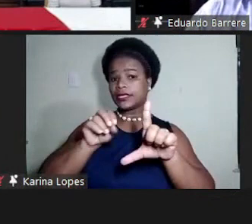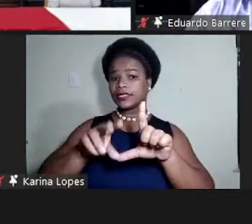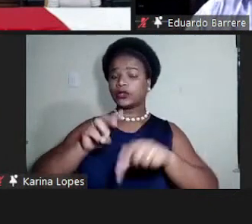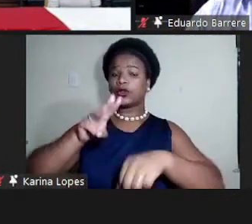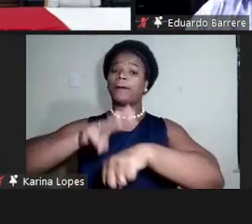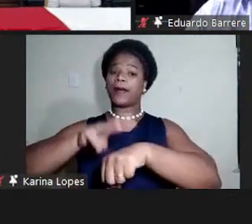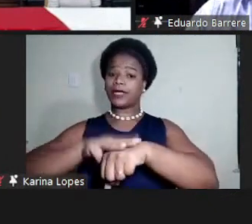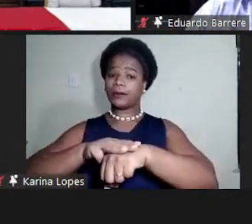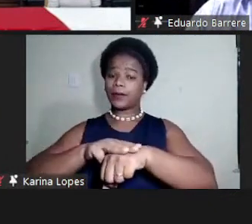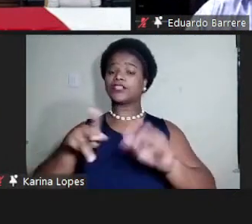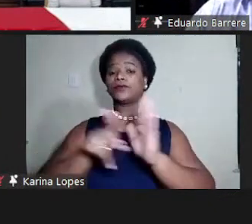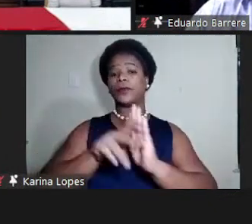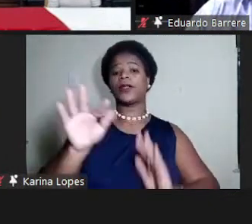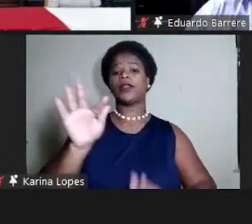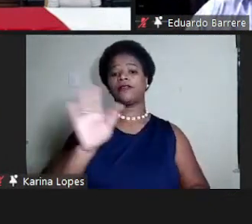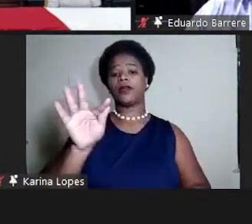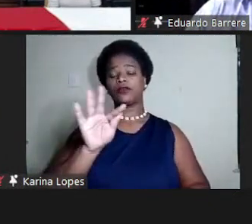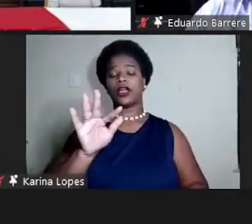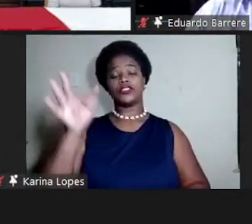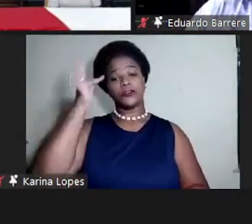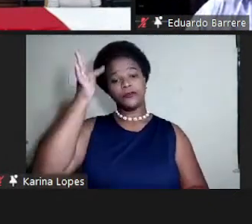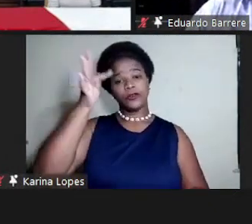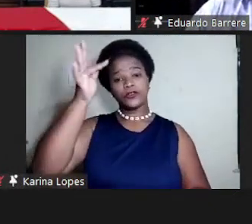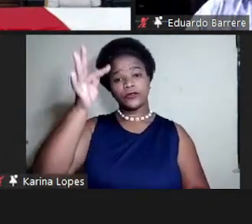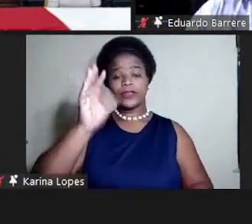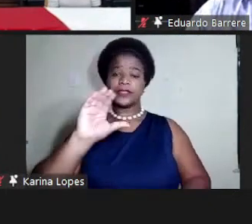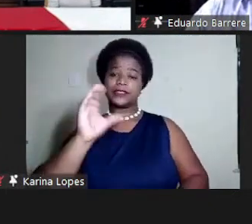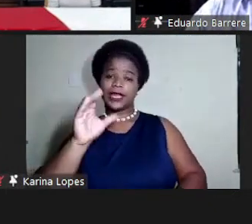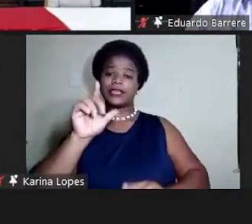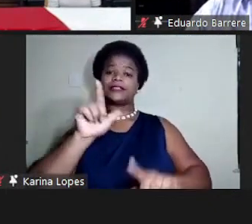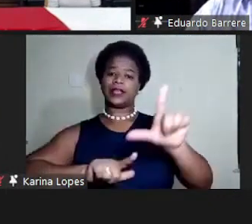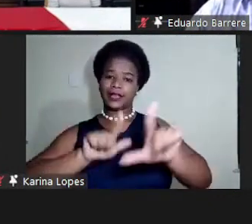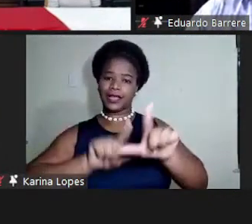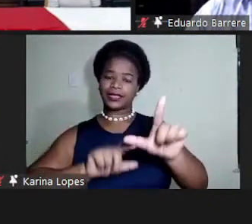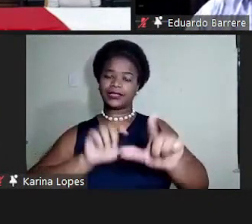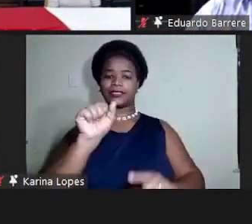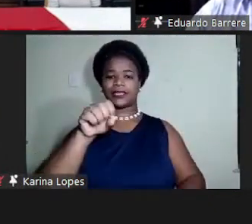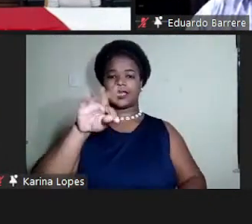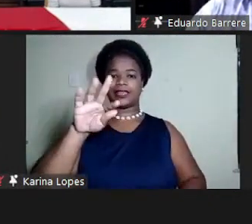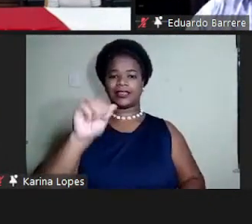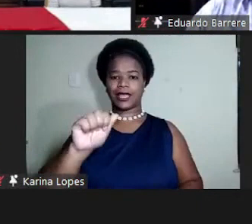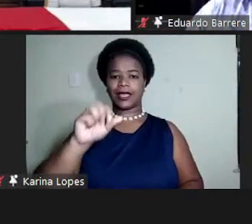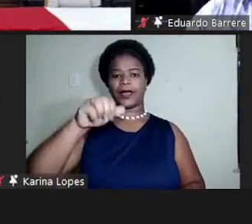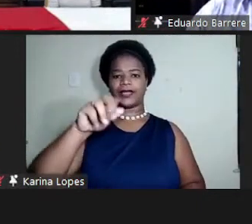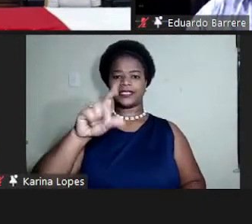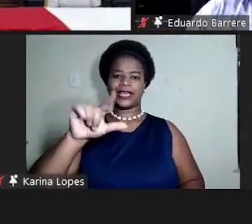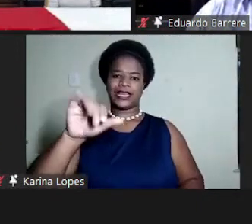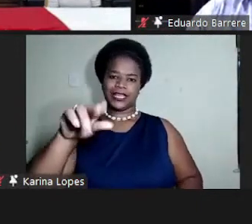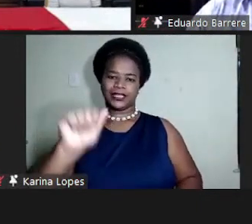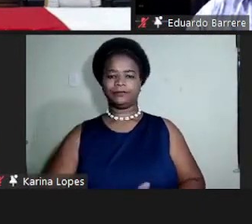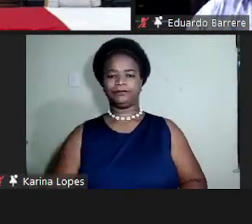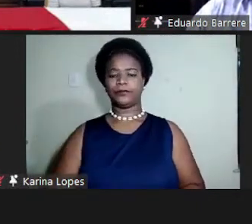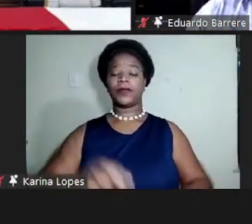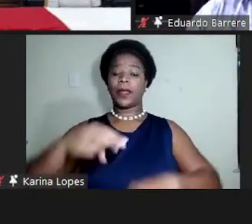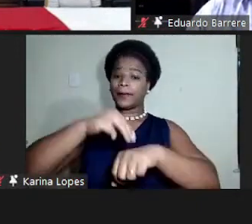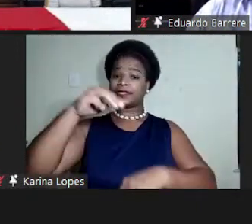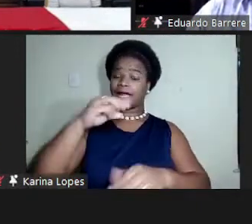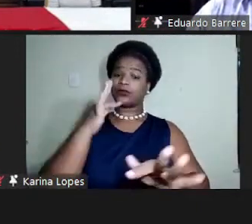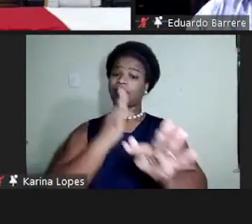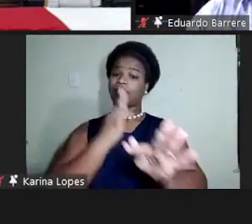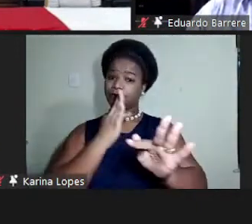de Filosofia, Ciências e Letras, Santa Marcelina. Mestrado em Física pela Universidade Federal de